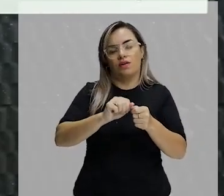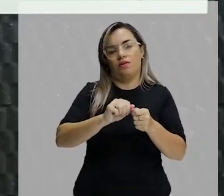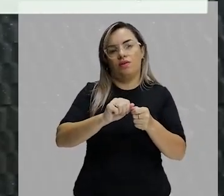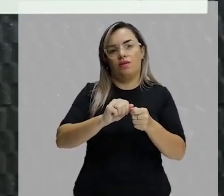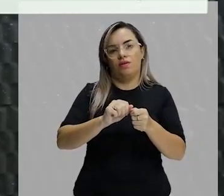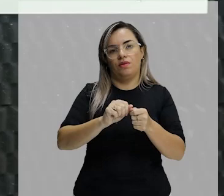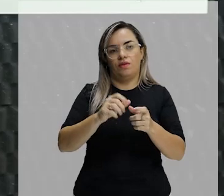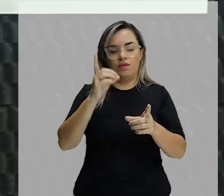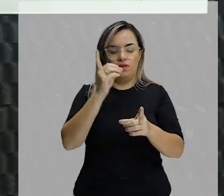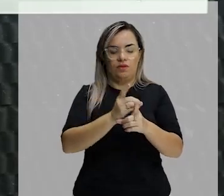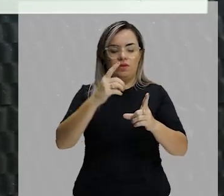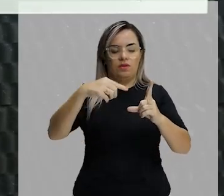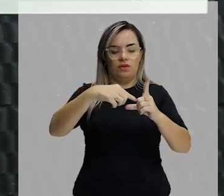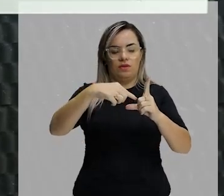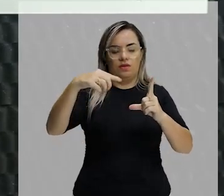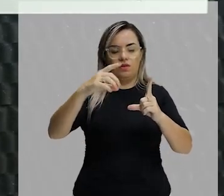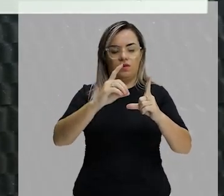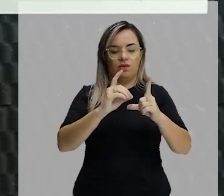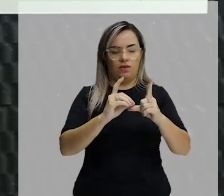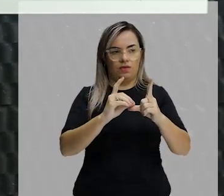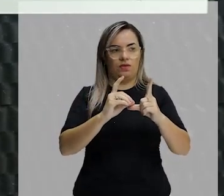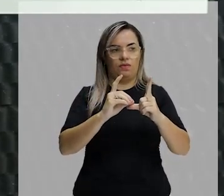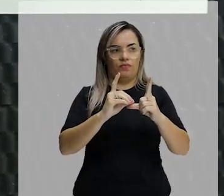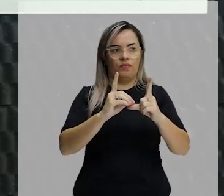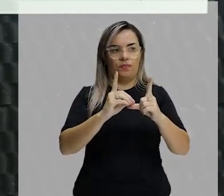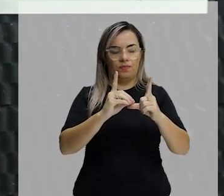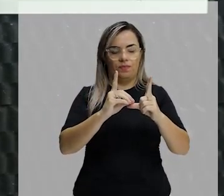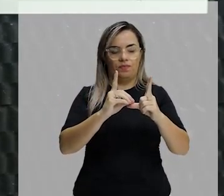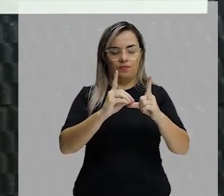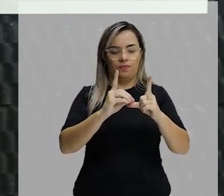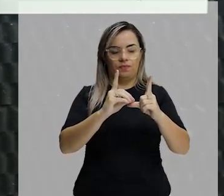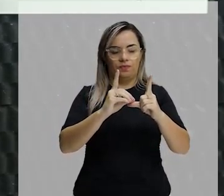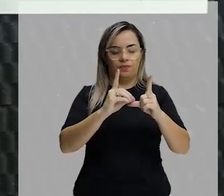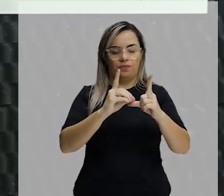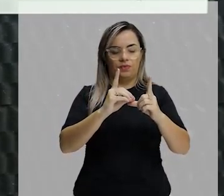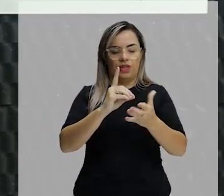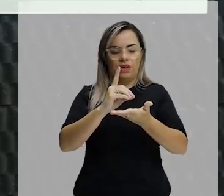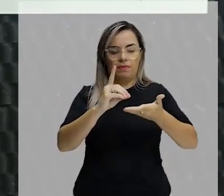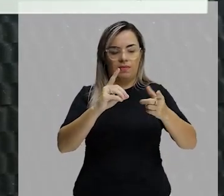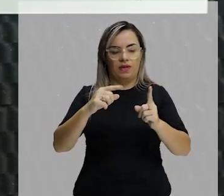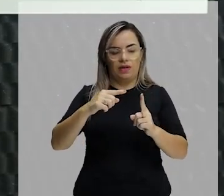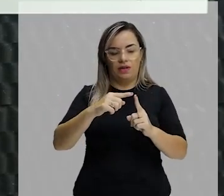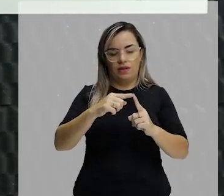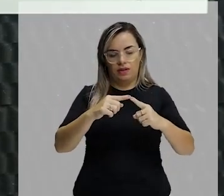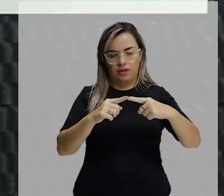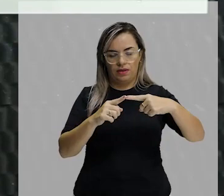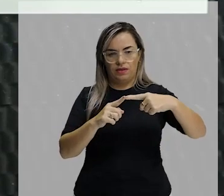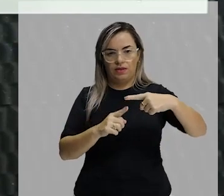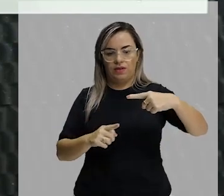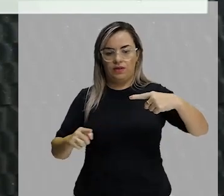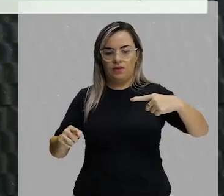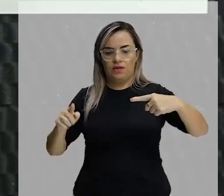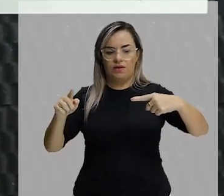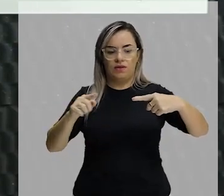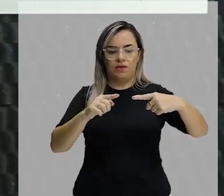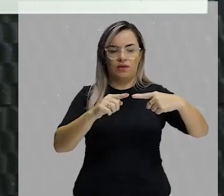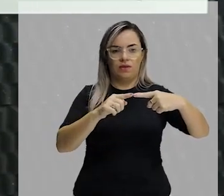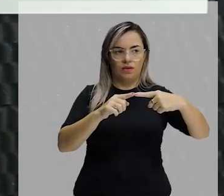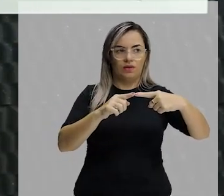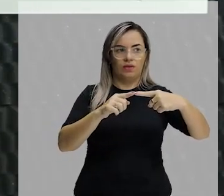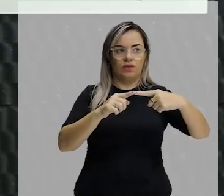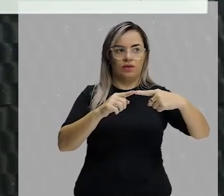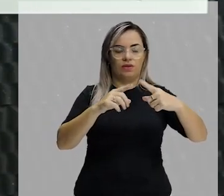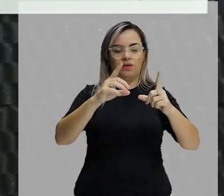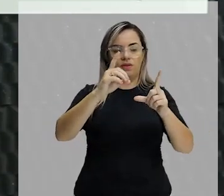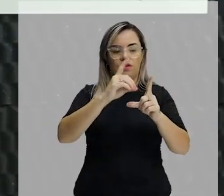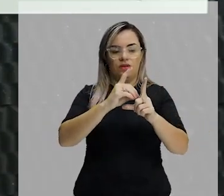diagonal? Olha, você sabe que isso aqui é um quadrado, né? A base é um quadrado. Se você traça aqui uma diagonal, você tem aqui, ó, um triângulo